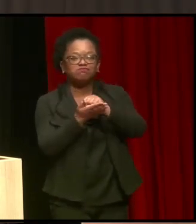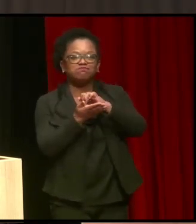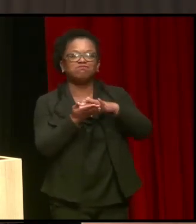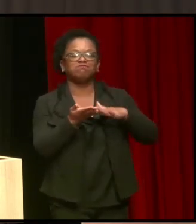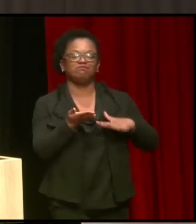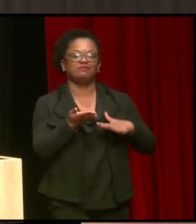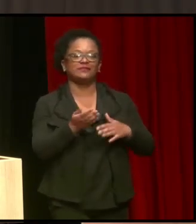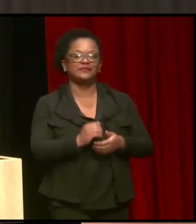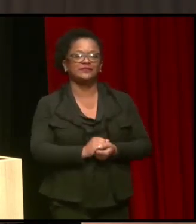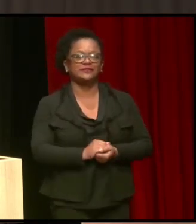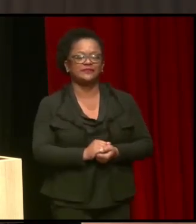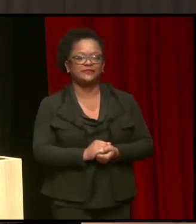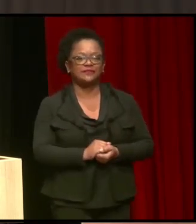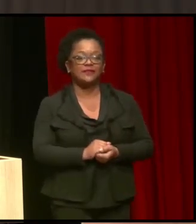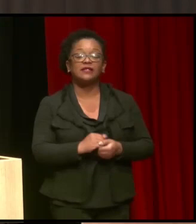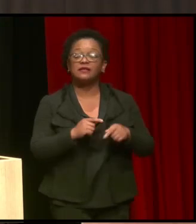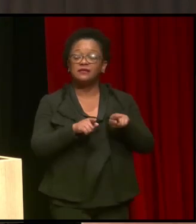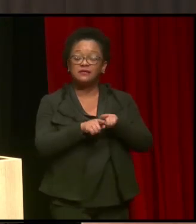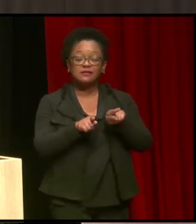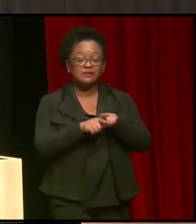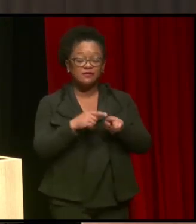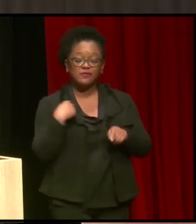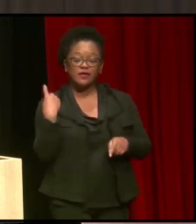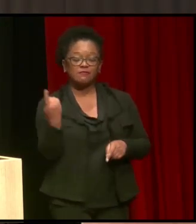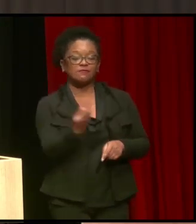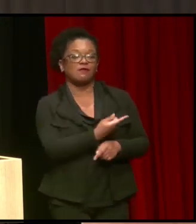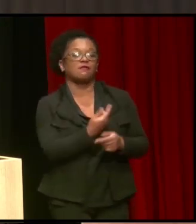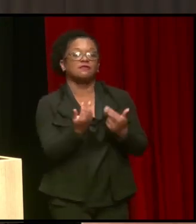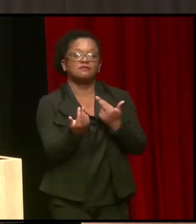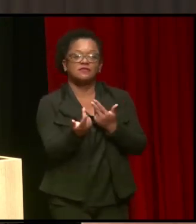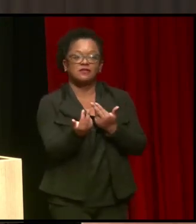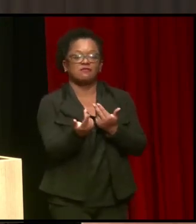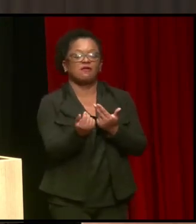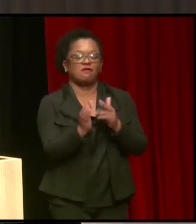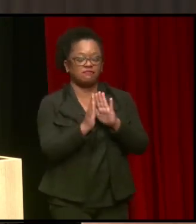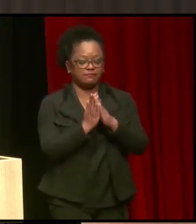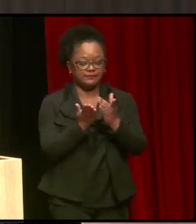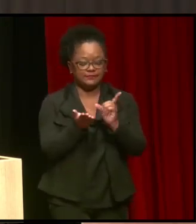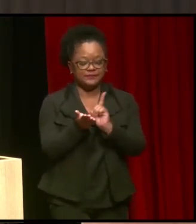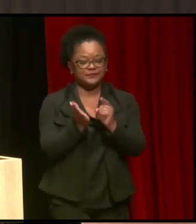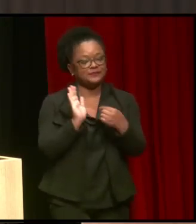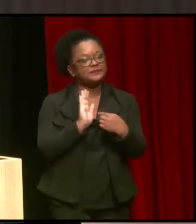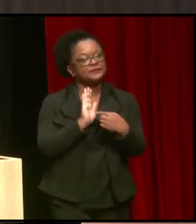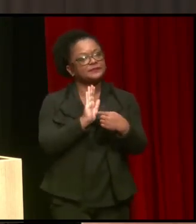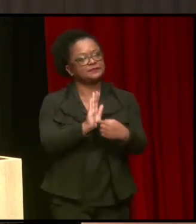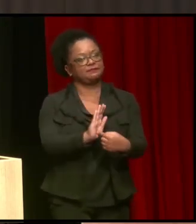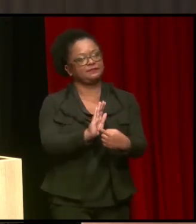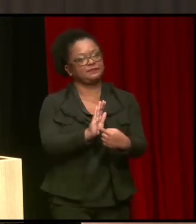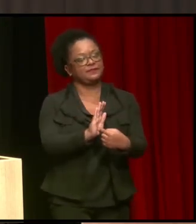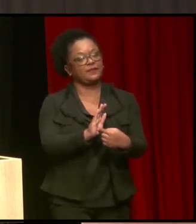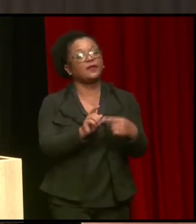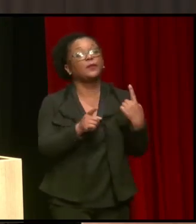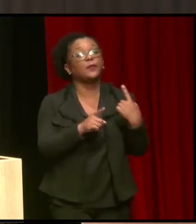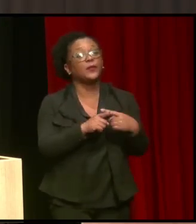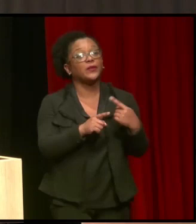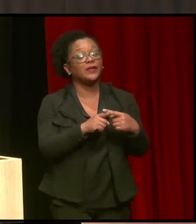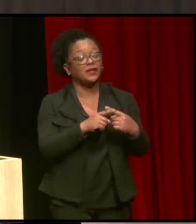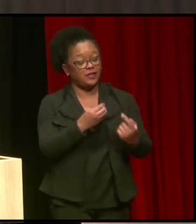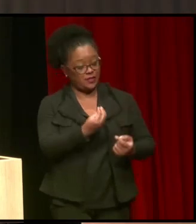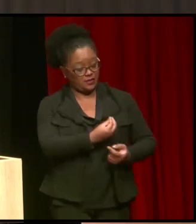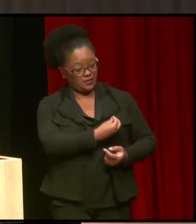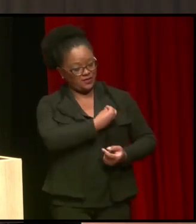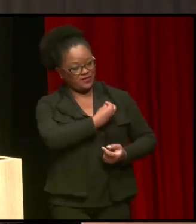mesma coisa quando a gente mexe com a Bíblia, a gente mexe com a Bíblia para que a vida da pessoa seja